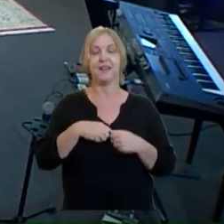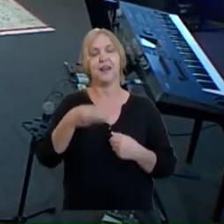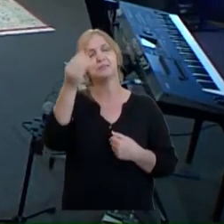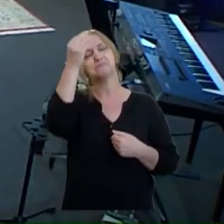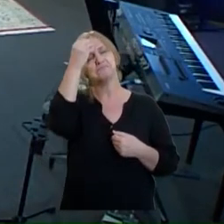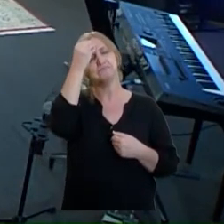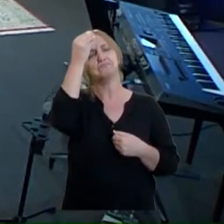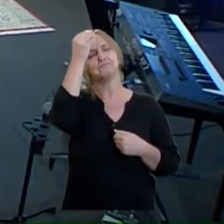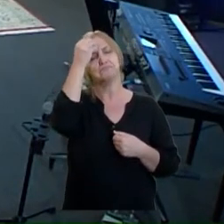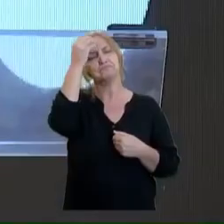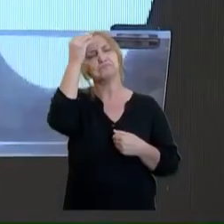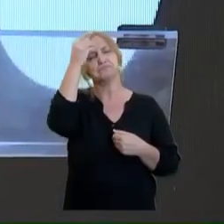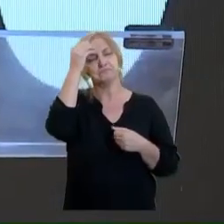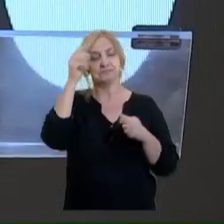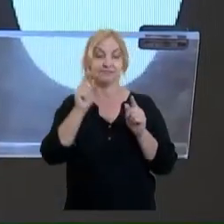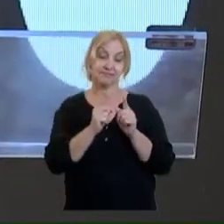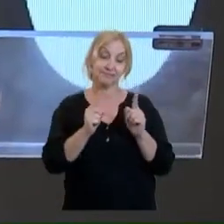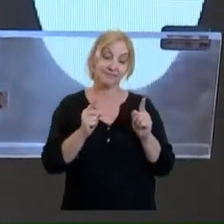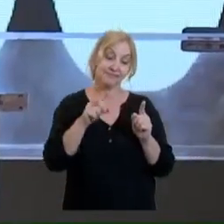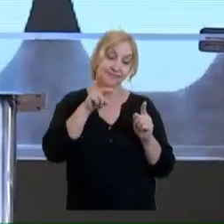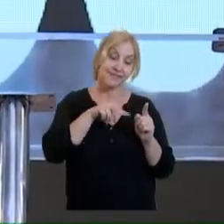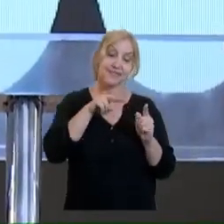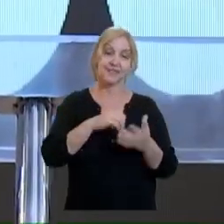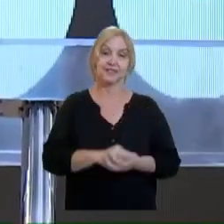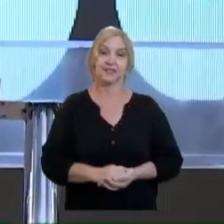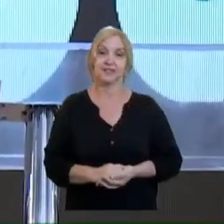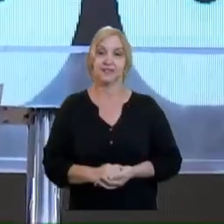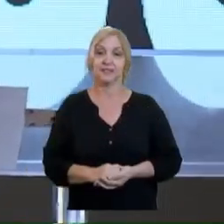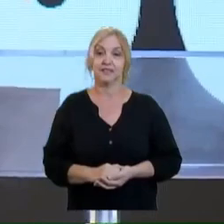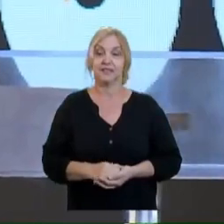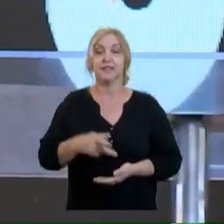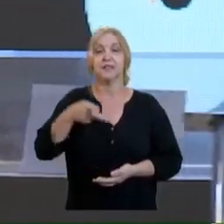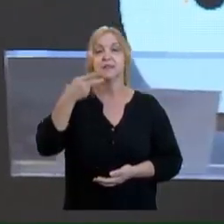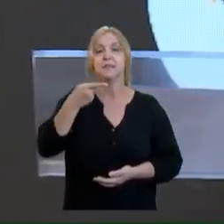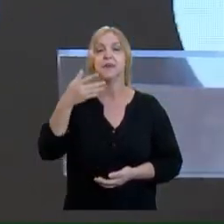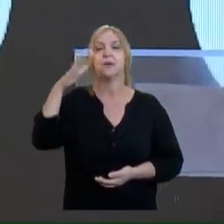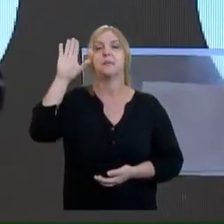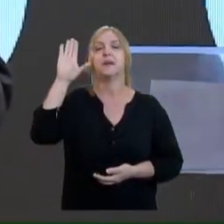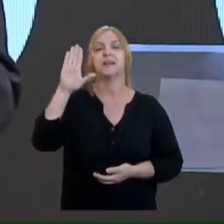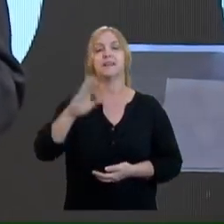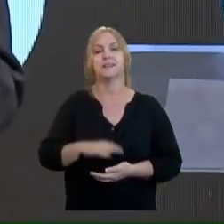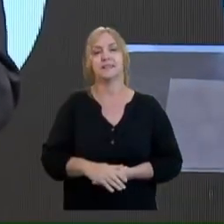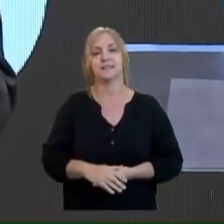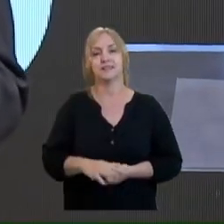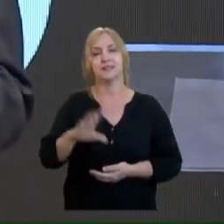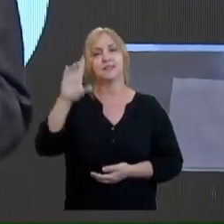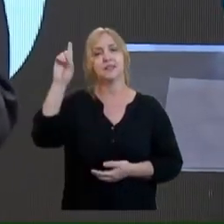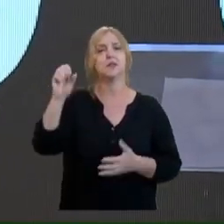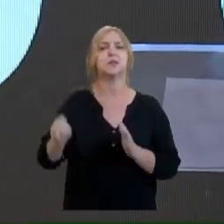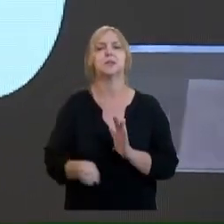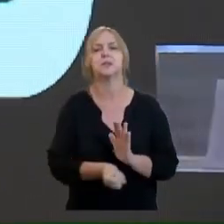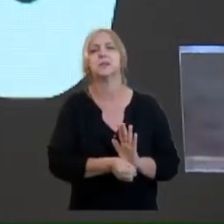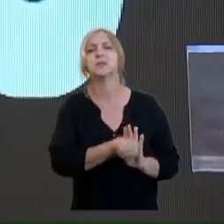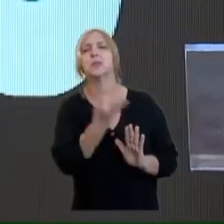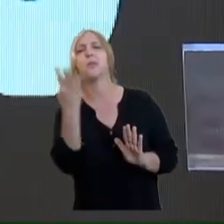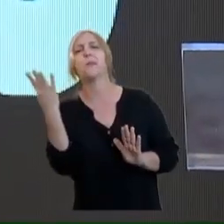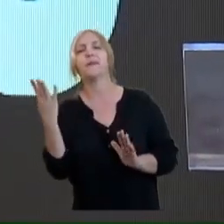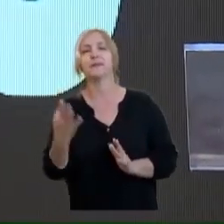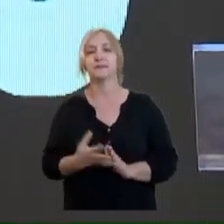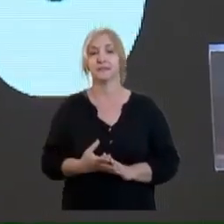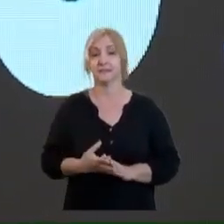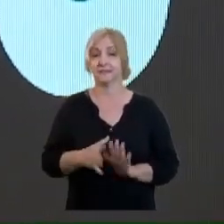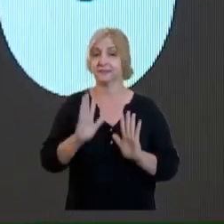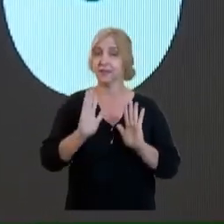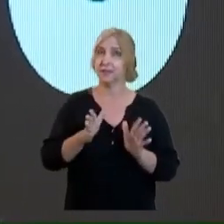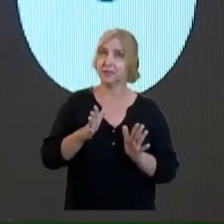ficava meditando naquela promessa. Quantas são as promessas de Deus? Eu só posso lembrar daquilo que eu já vi,